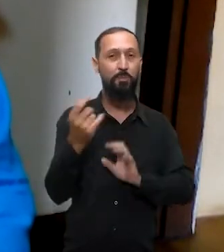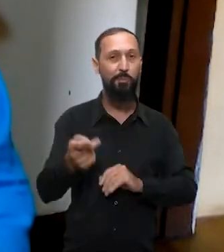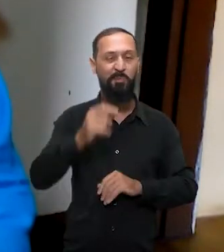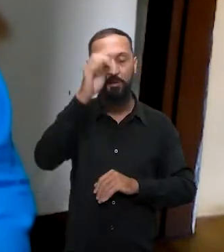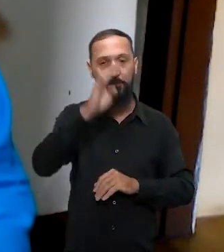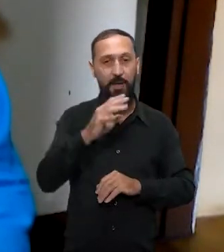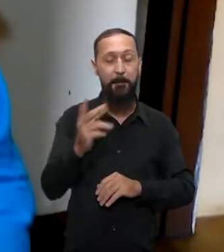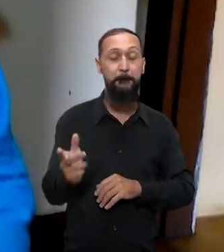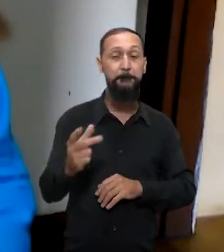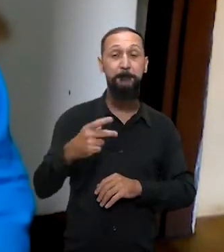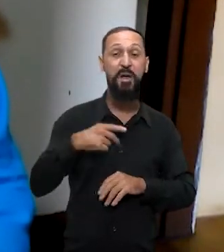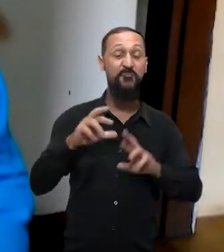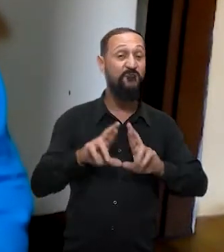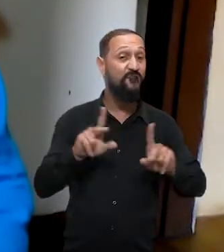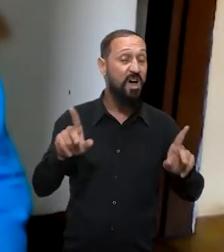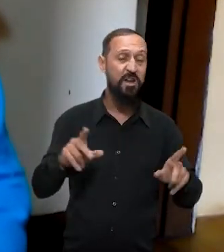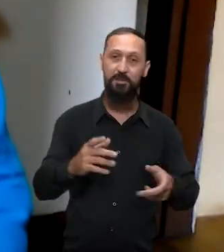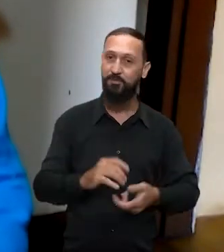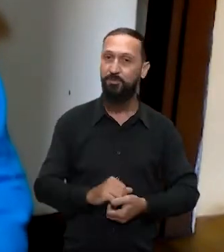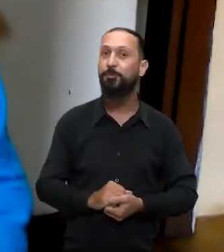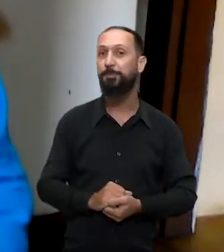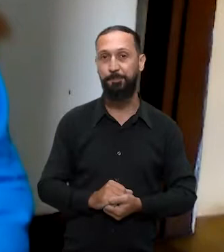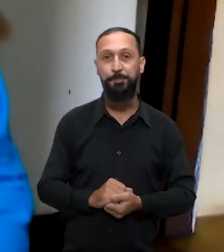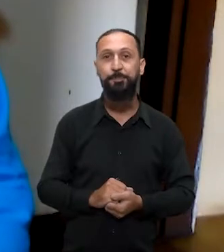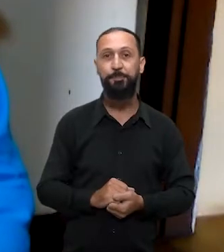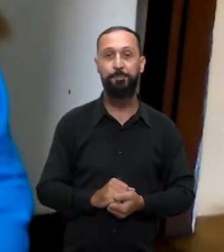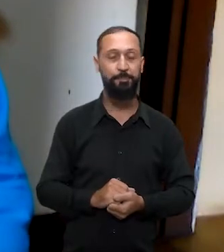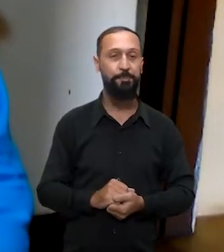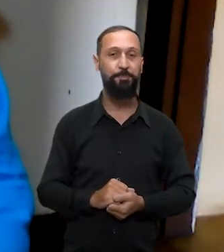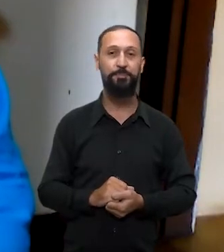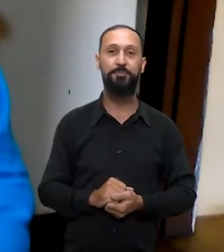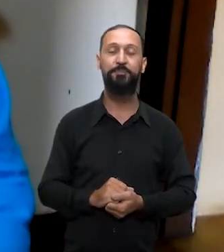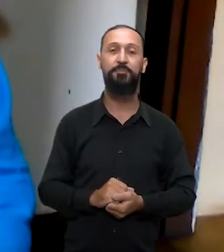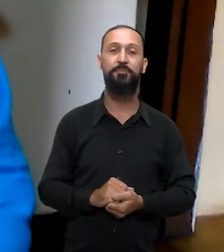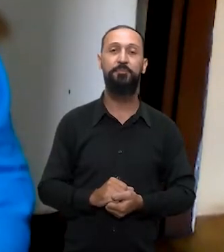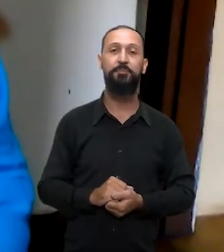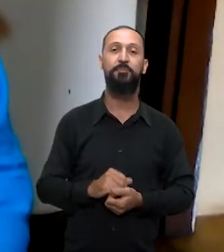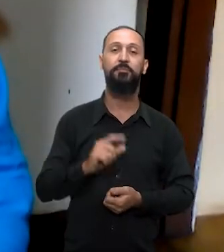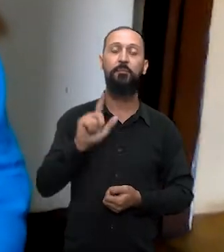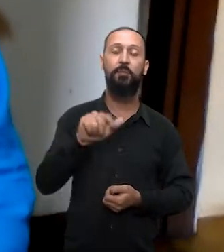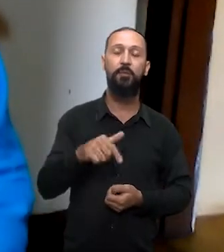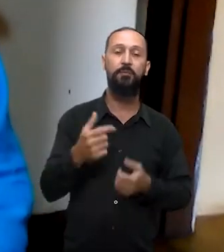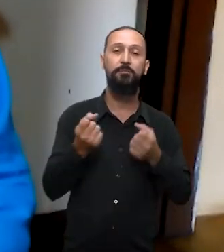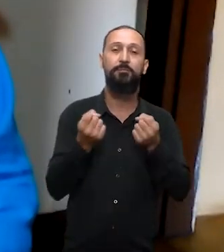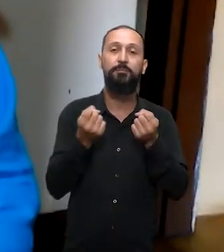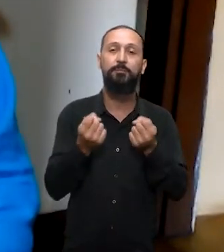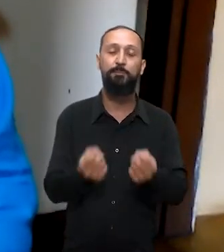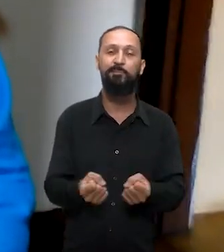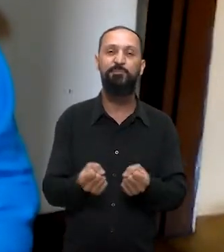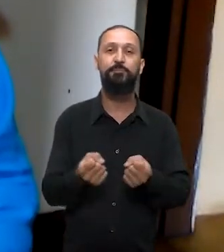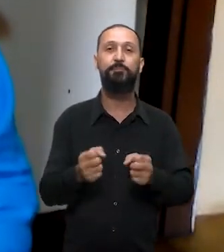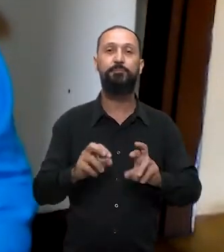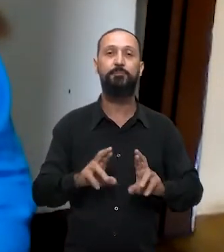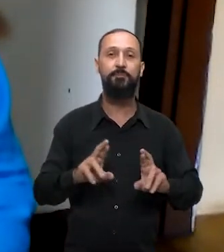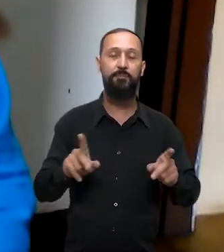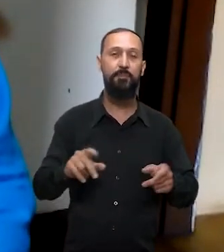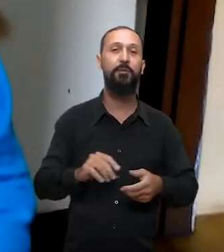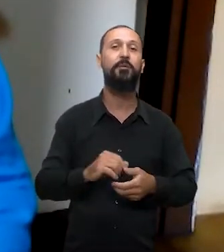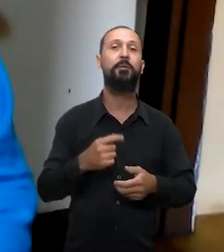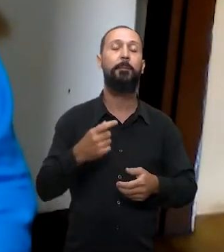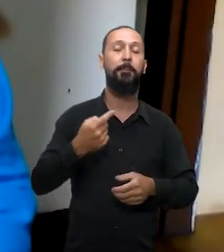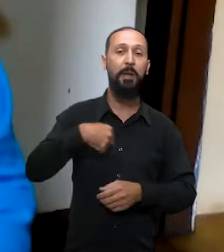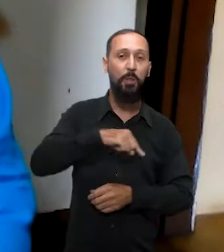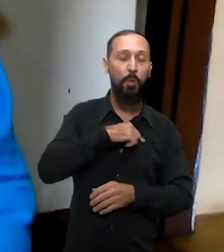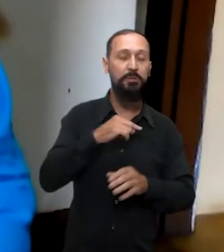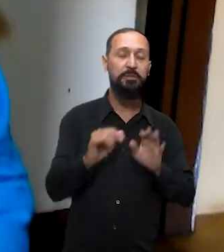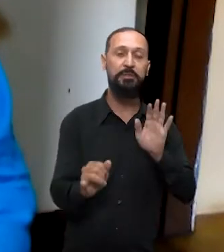indígena brasileira. É muito particular, muito forte. Então, é um peso bem